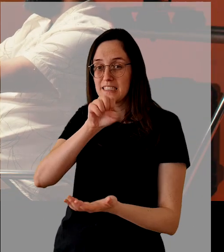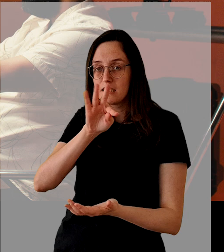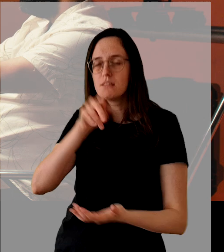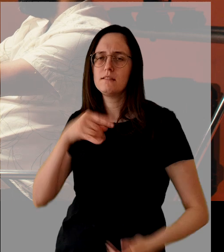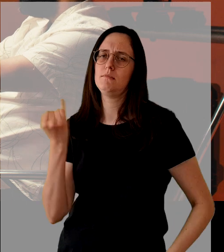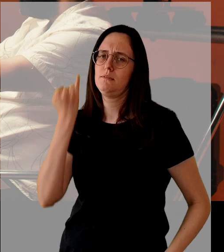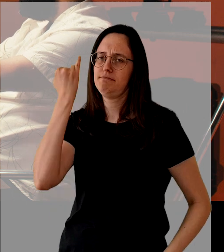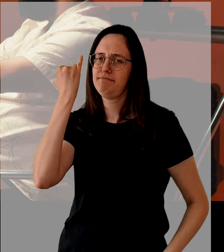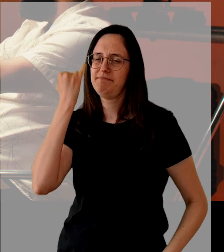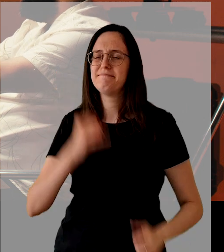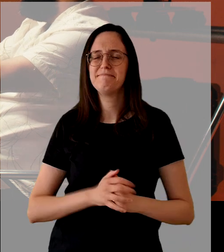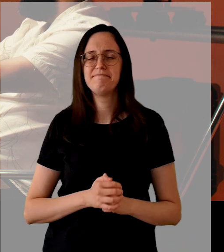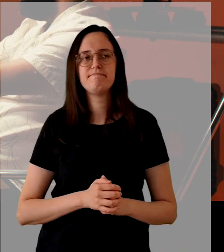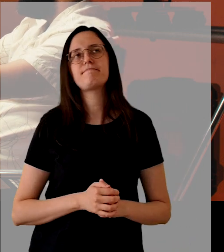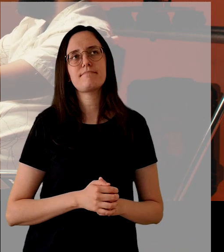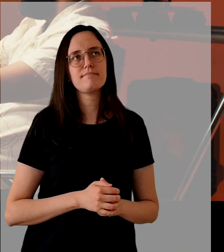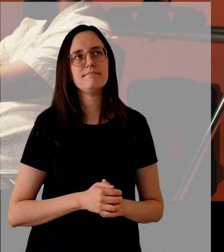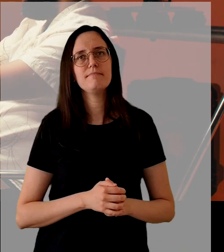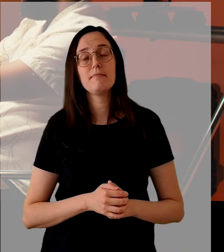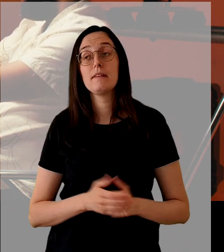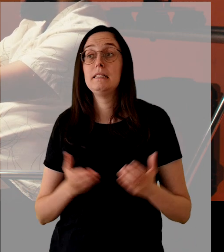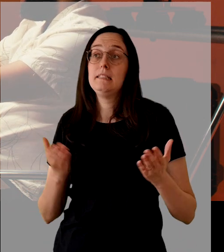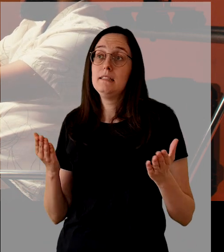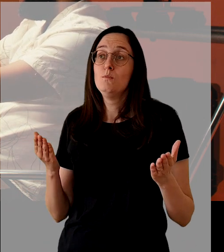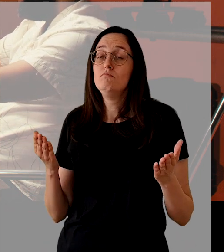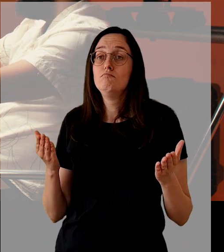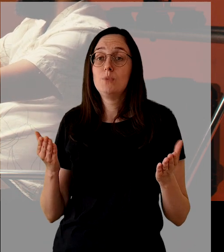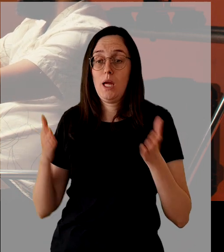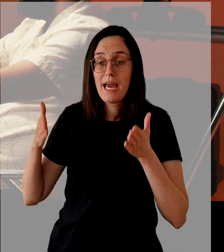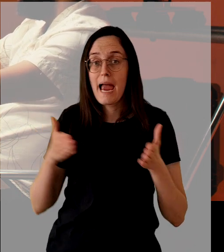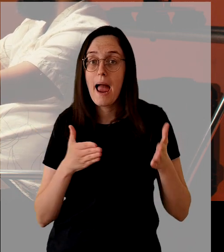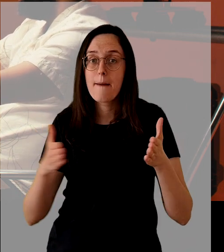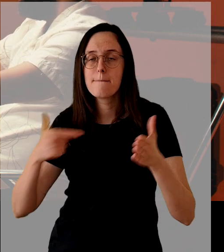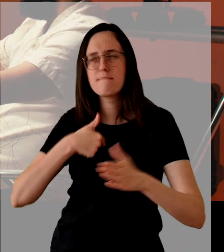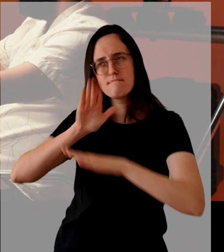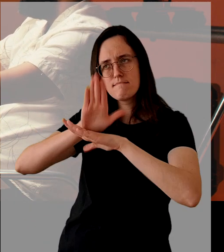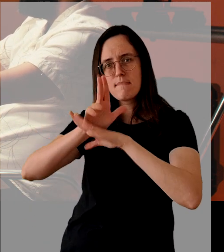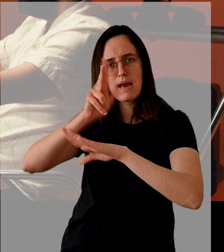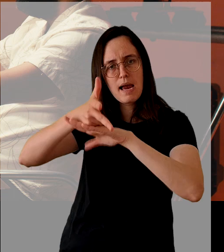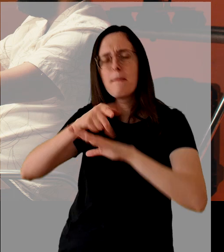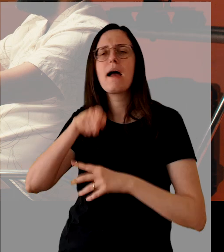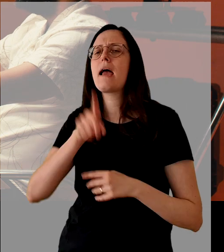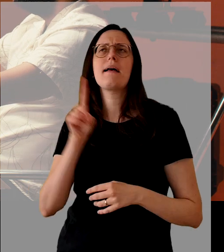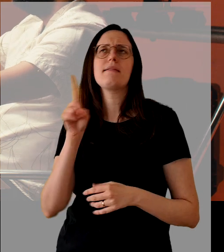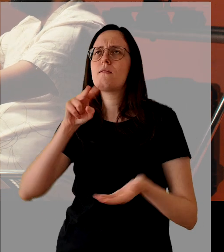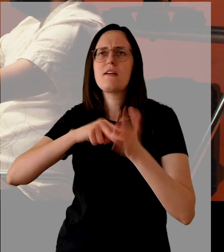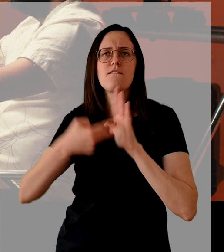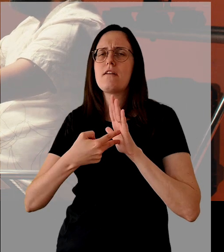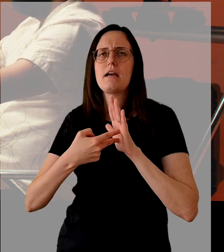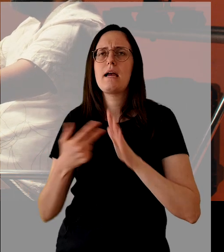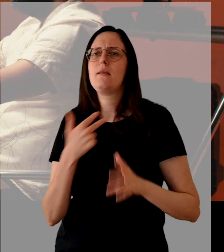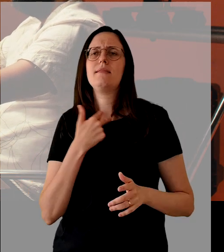é fundamental. Sim. Então, assim, a carreira de assistência de câmera, ela não é que ela não possa